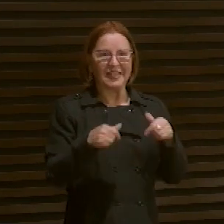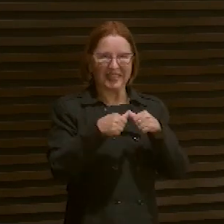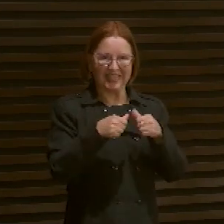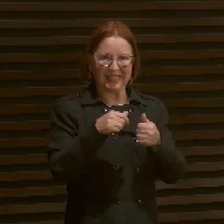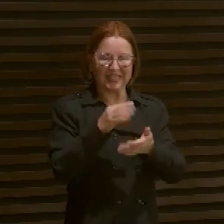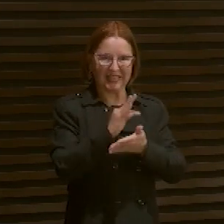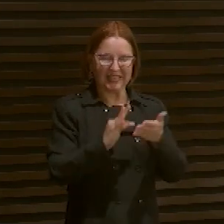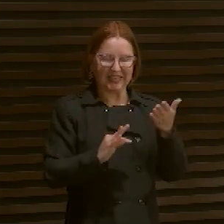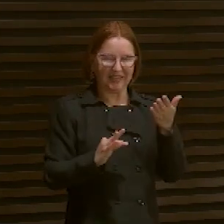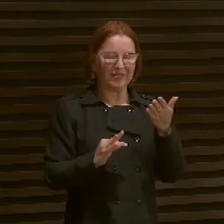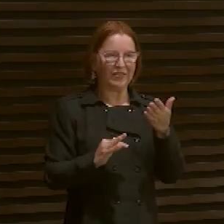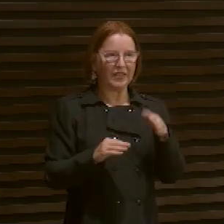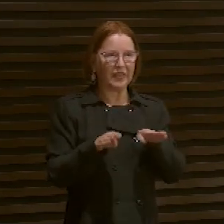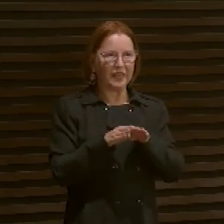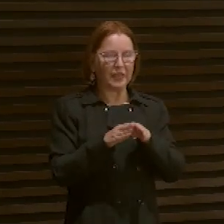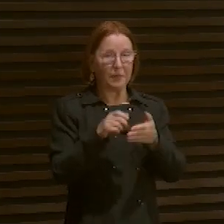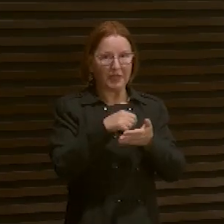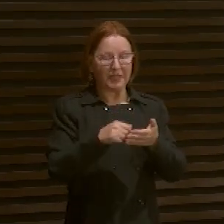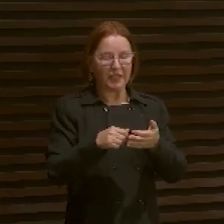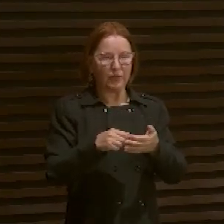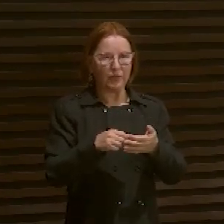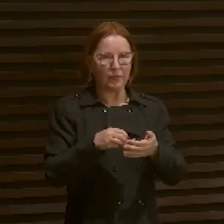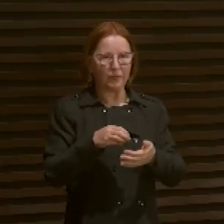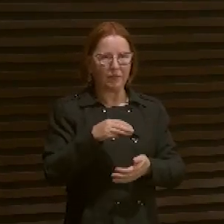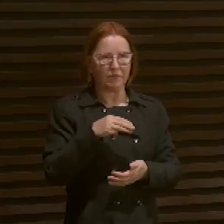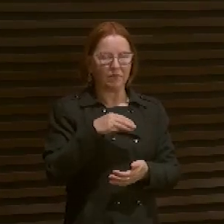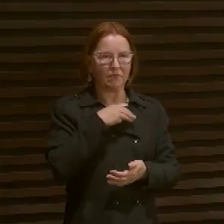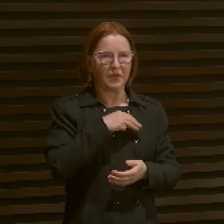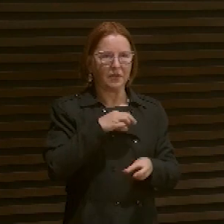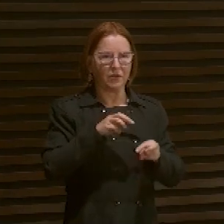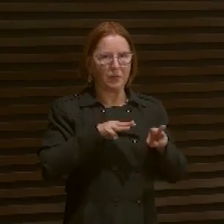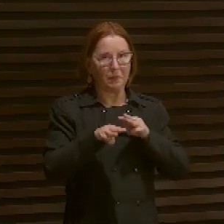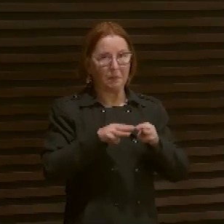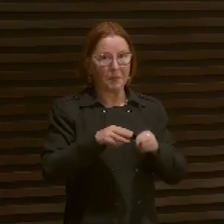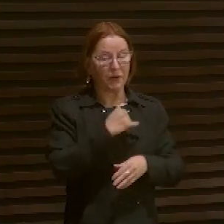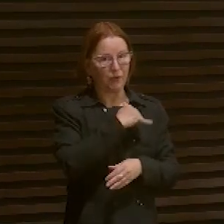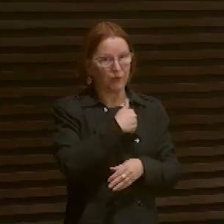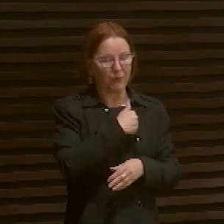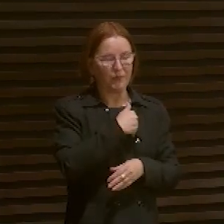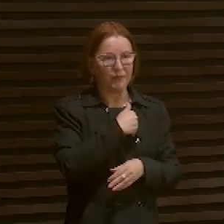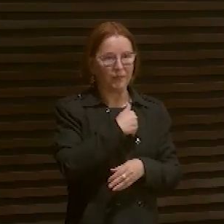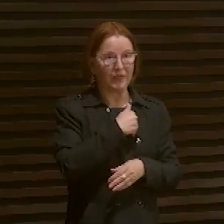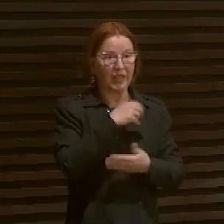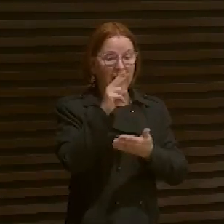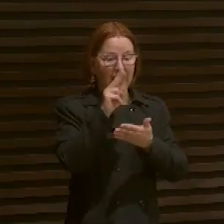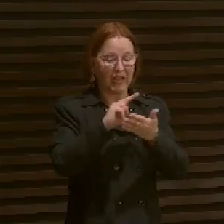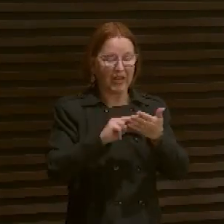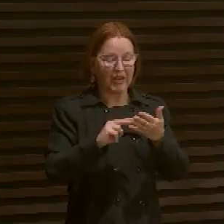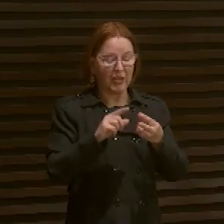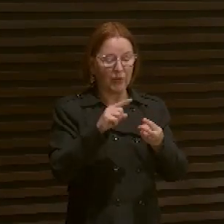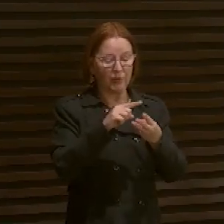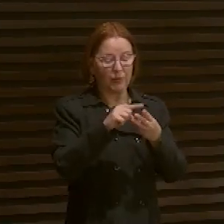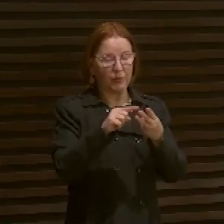está registrado em Mateus, em Marcos e em João. Quando a gente lê os 3 textos juntos, a